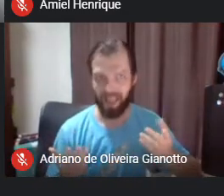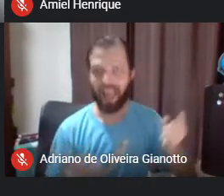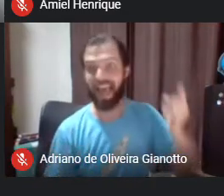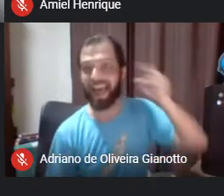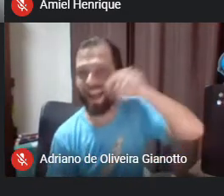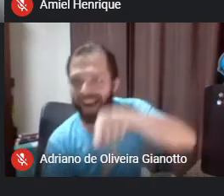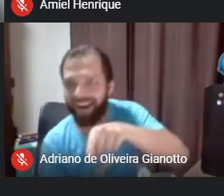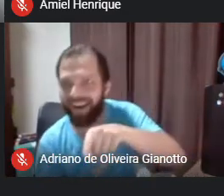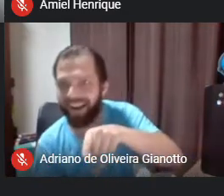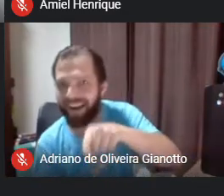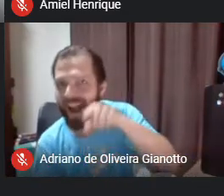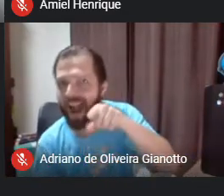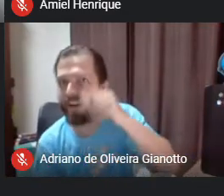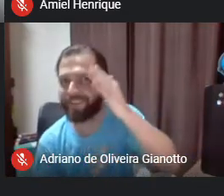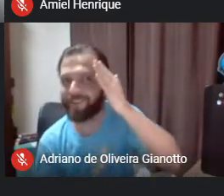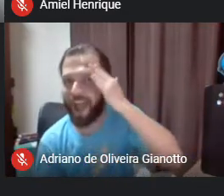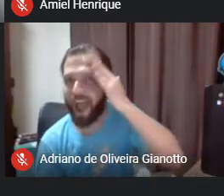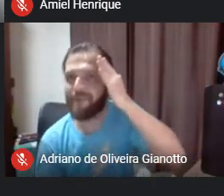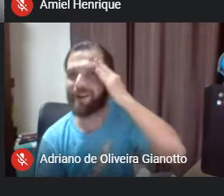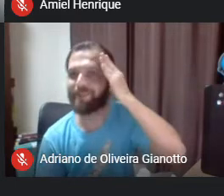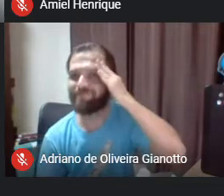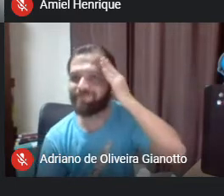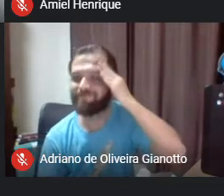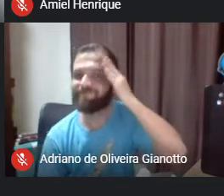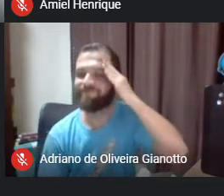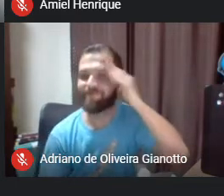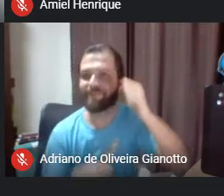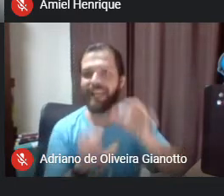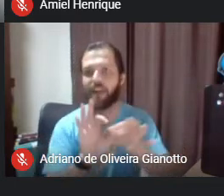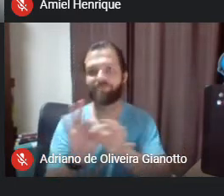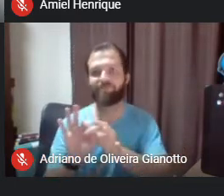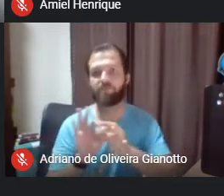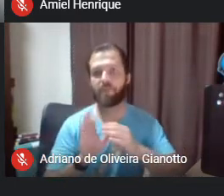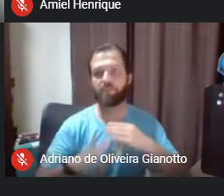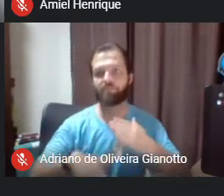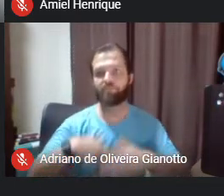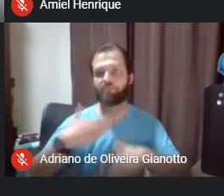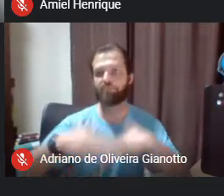falou, não, nós somos todos iguais, então a educação é para ricos e para pobres.